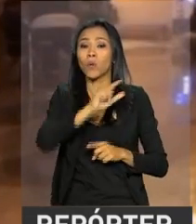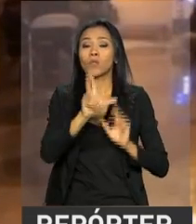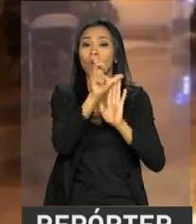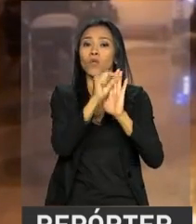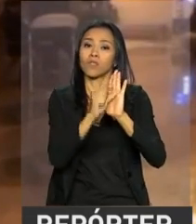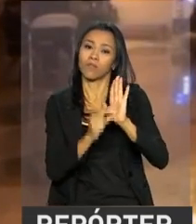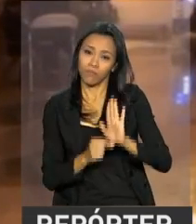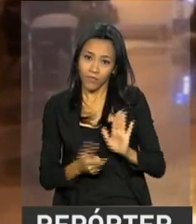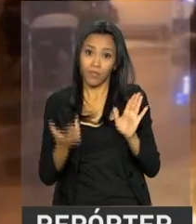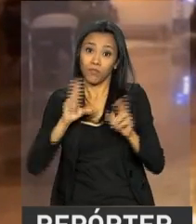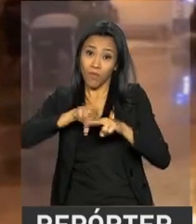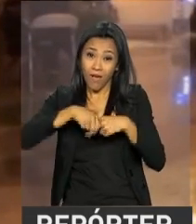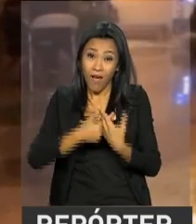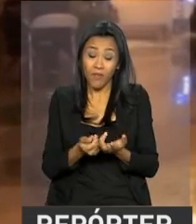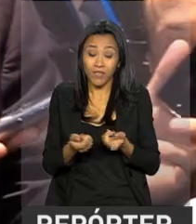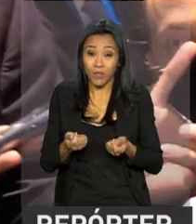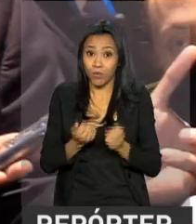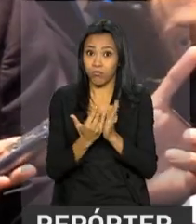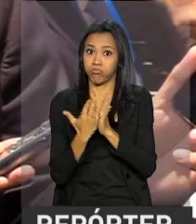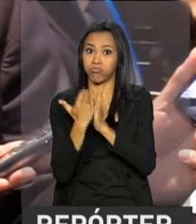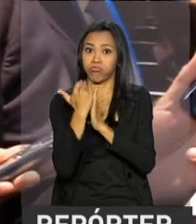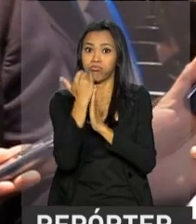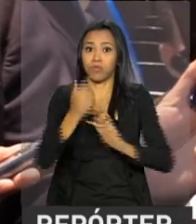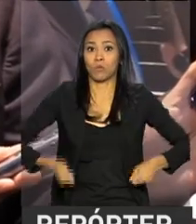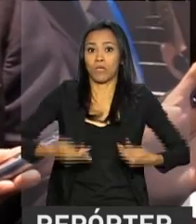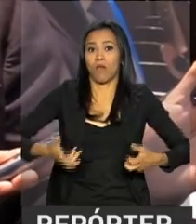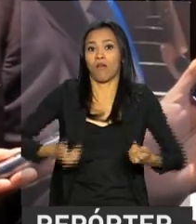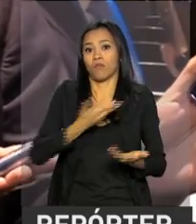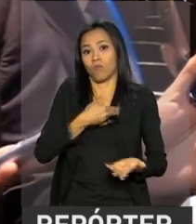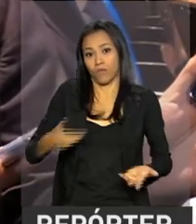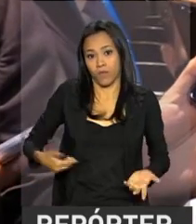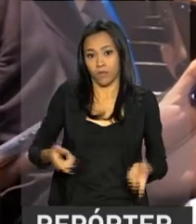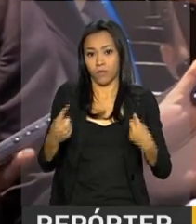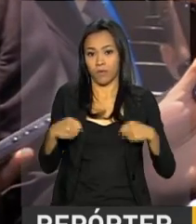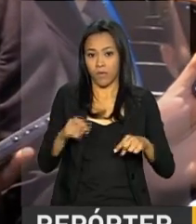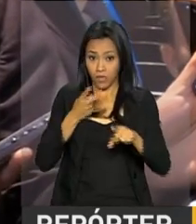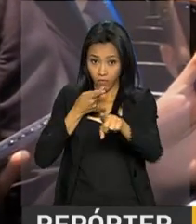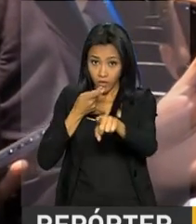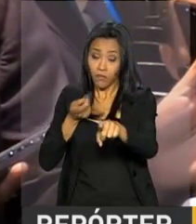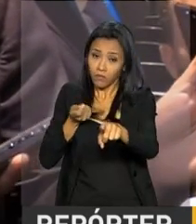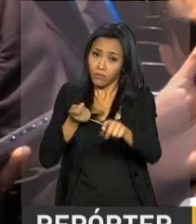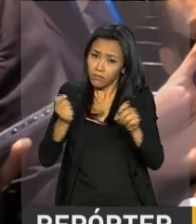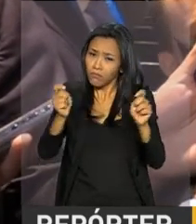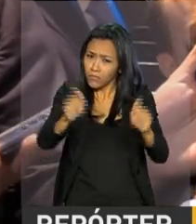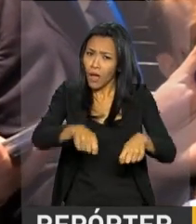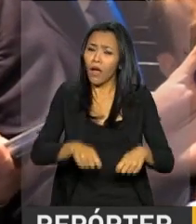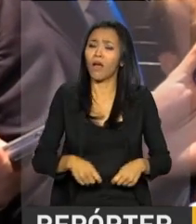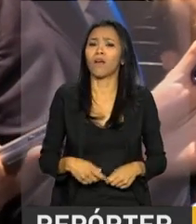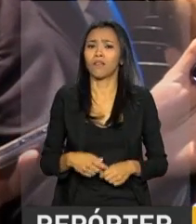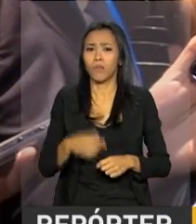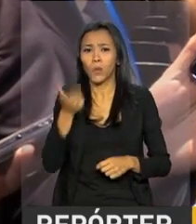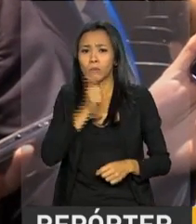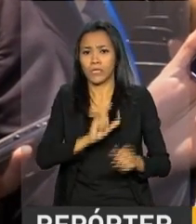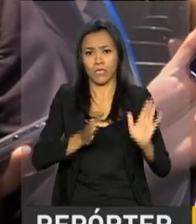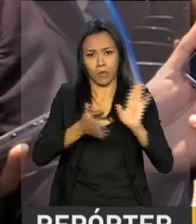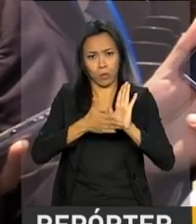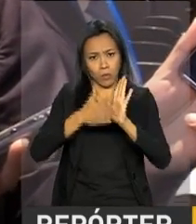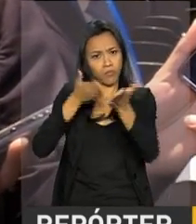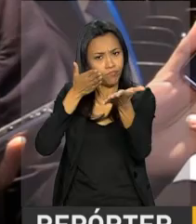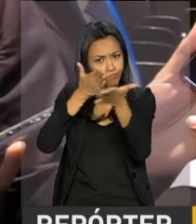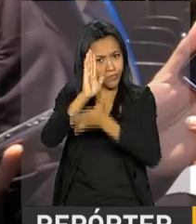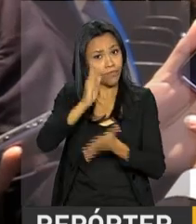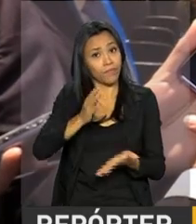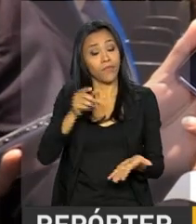limite no crescimento dos gastos públicos eu acredito que é possível sim isso evidentemente depende de